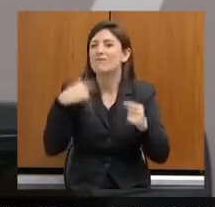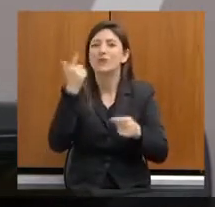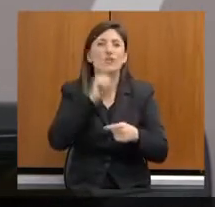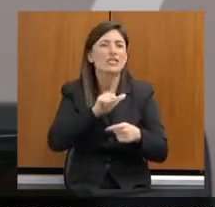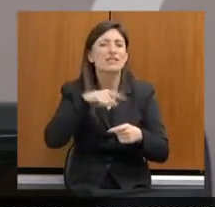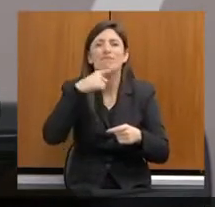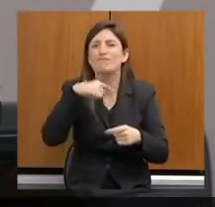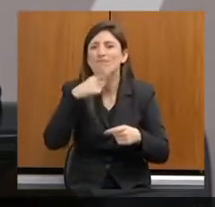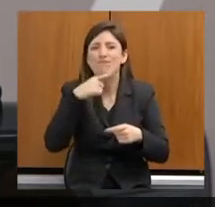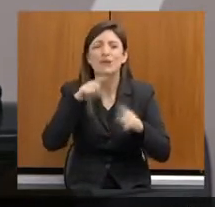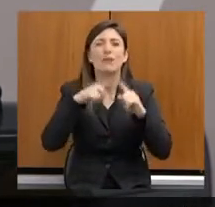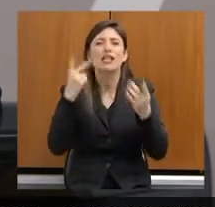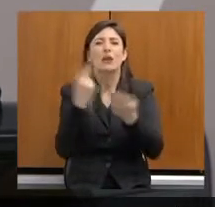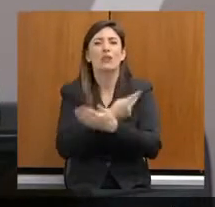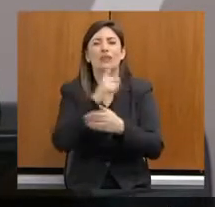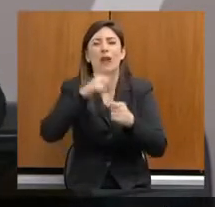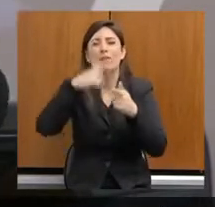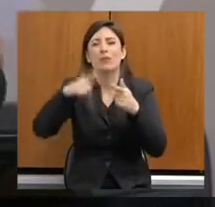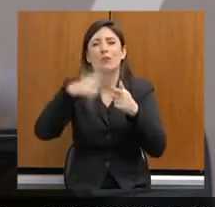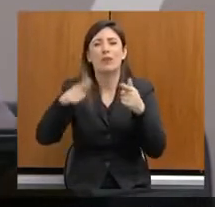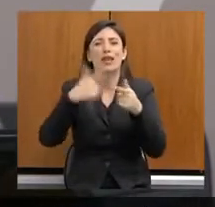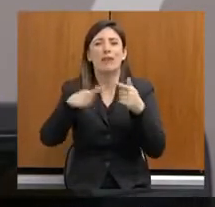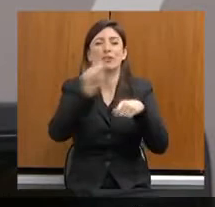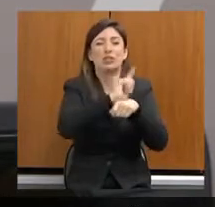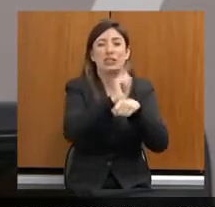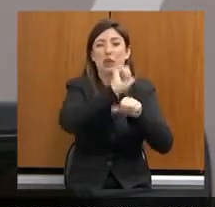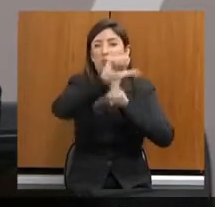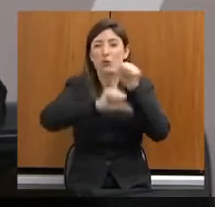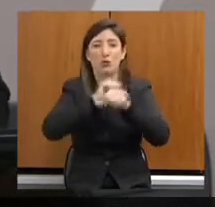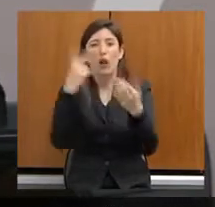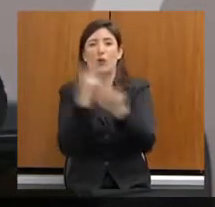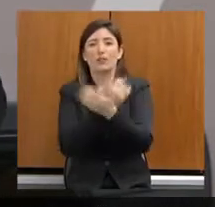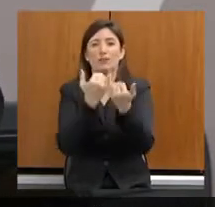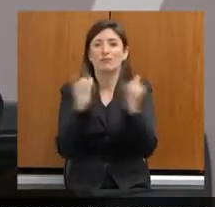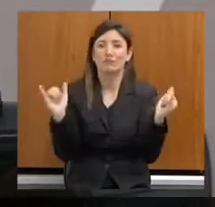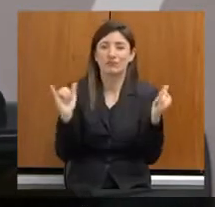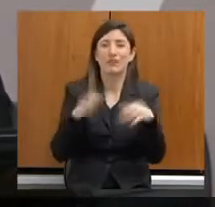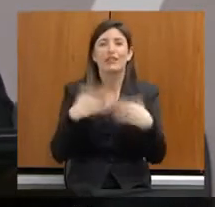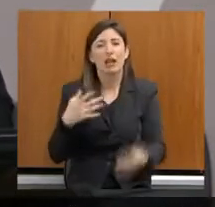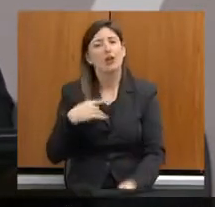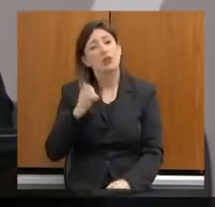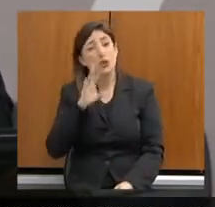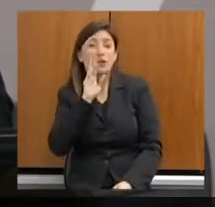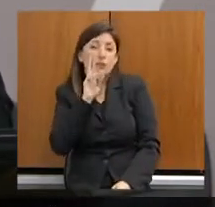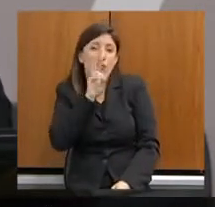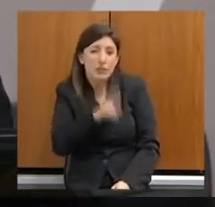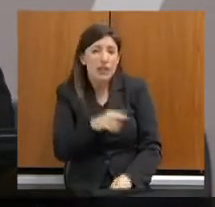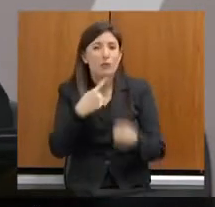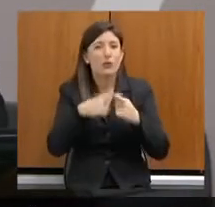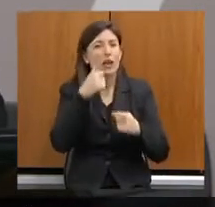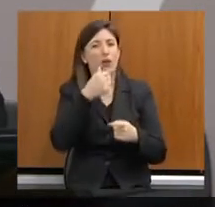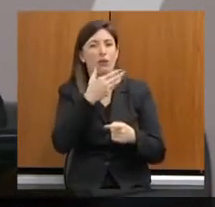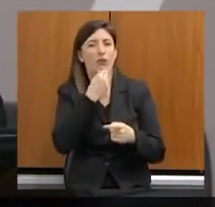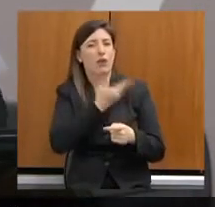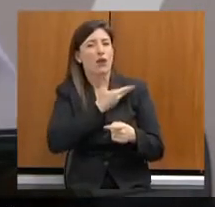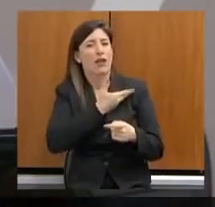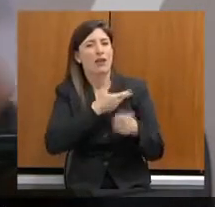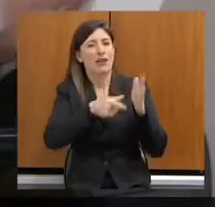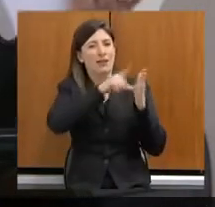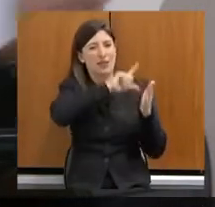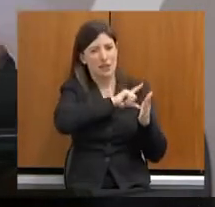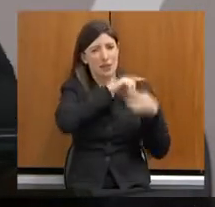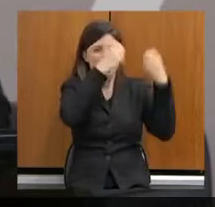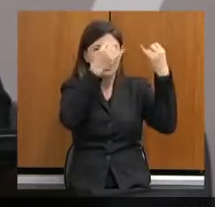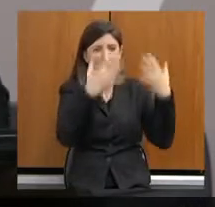respondendo Presidente comentário de um colega anterior de marcando né é o erro do governo